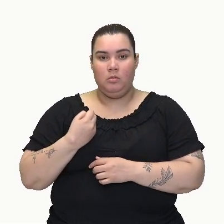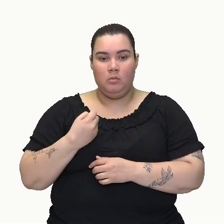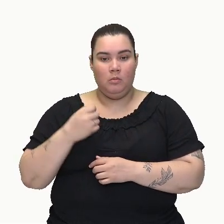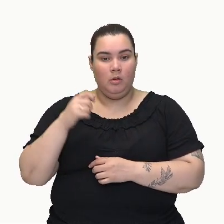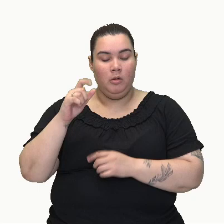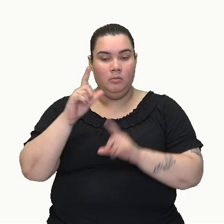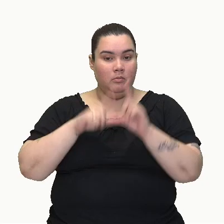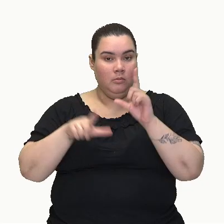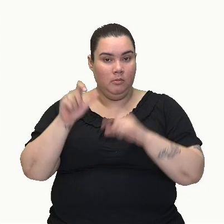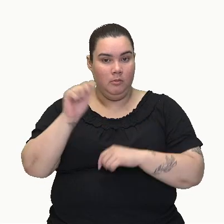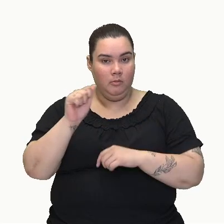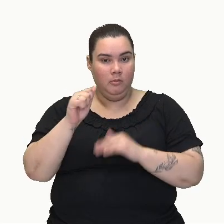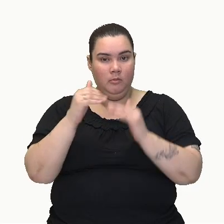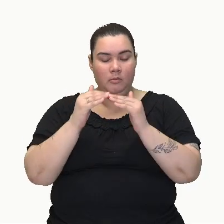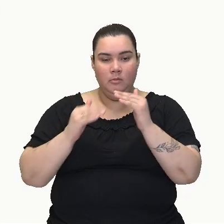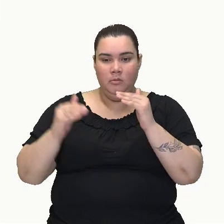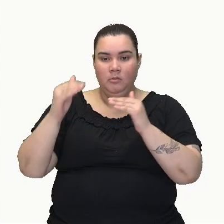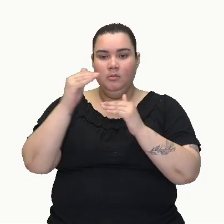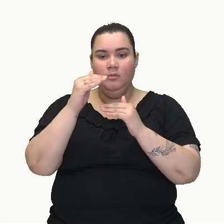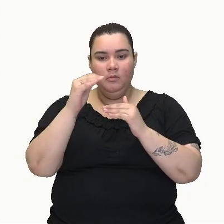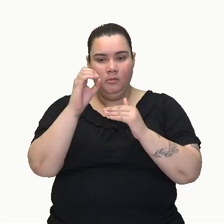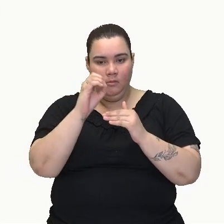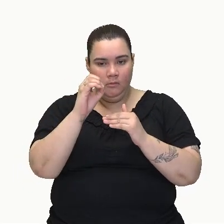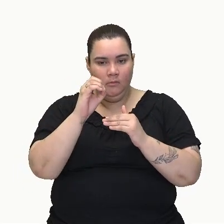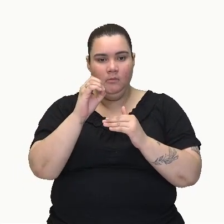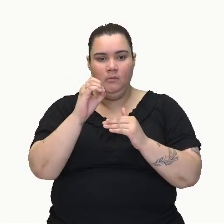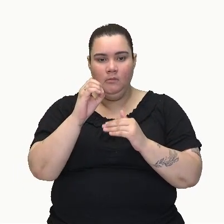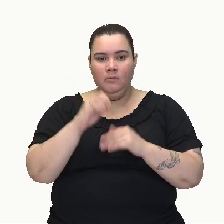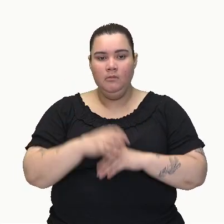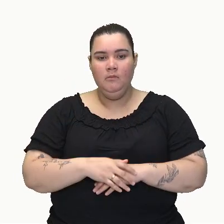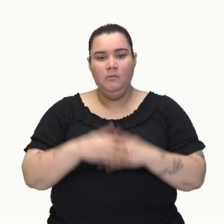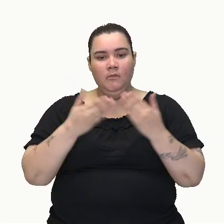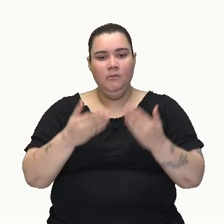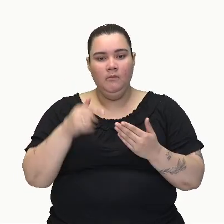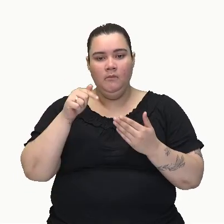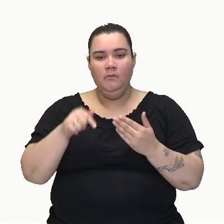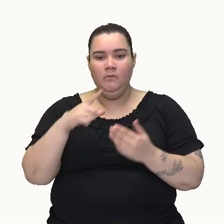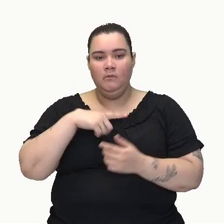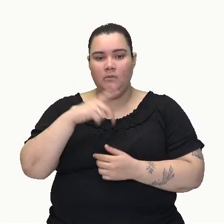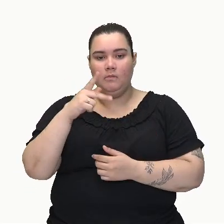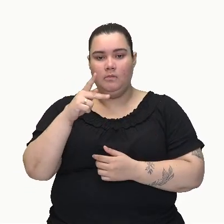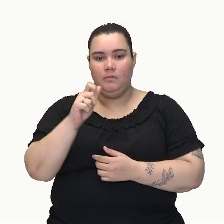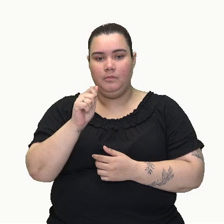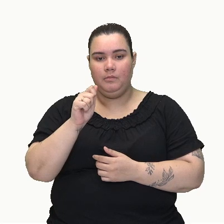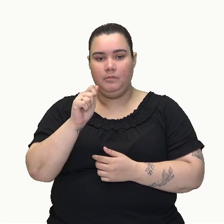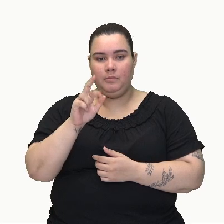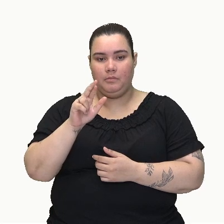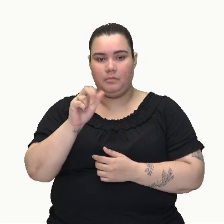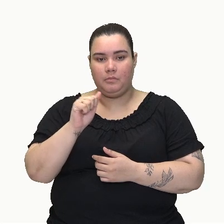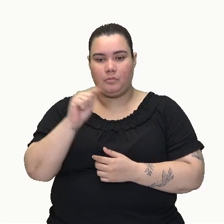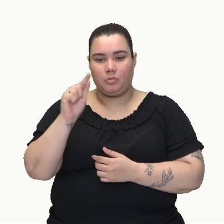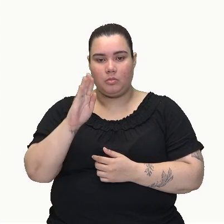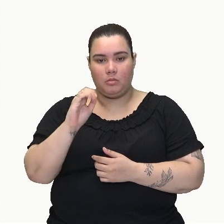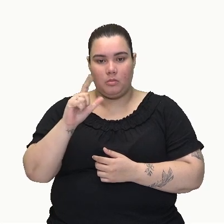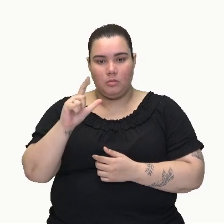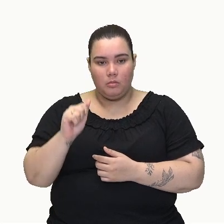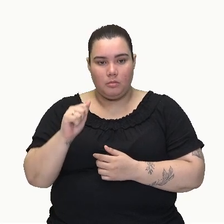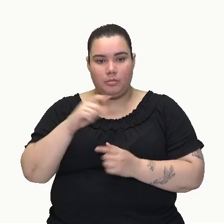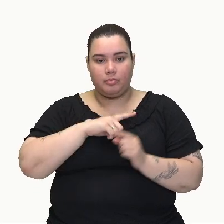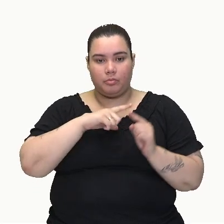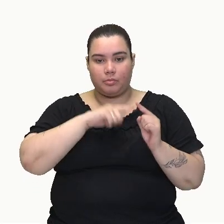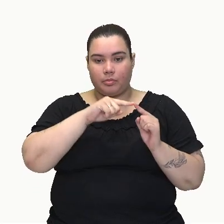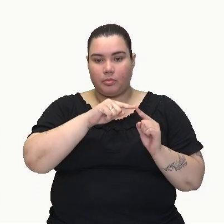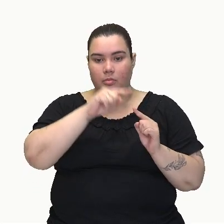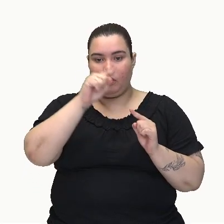a maior que zero, a parábola terá concavidade para